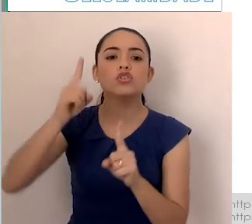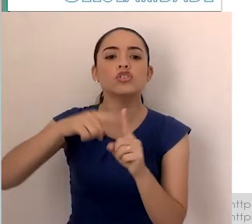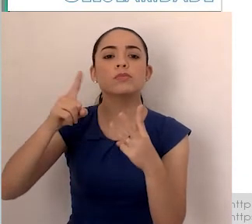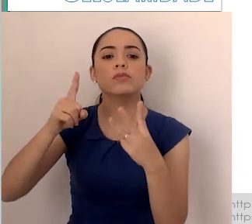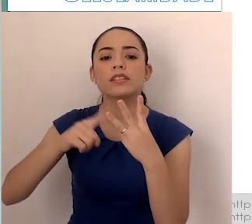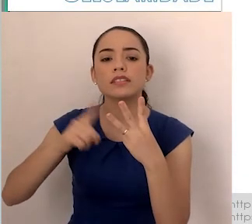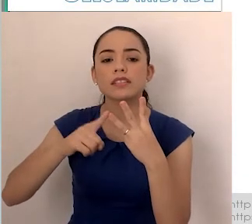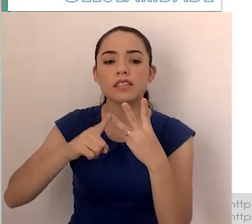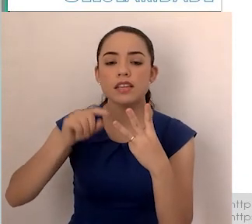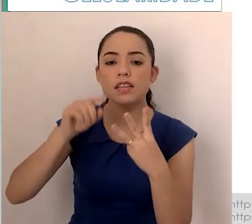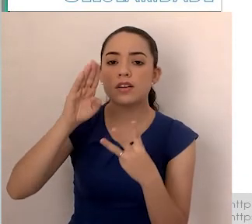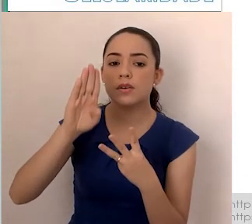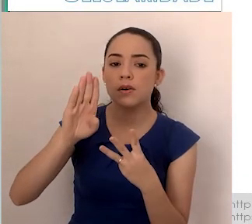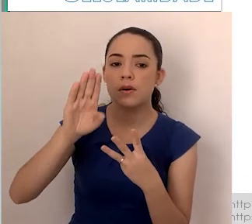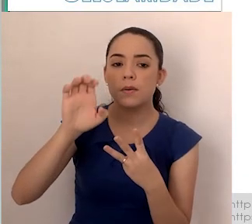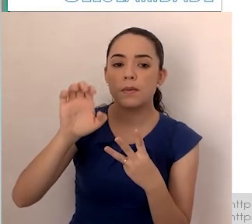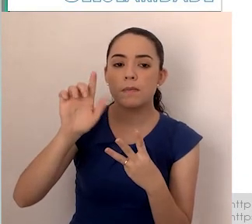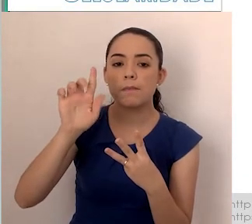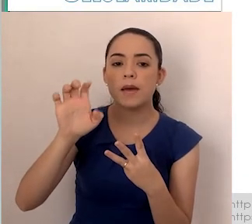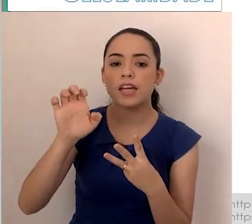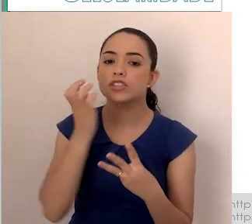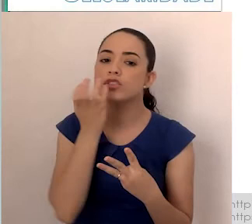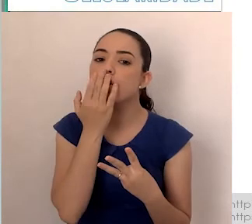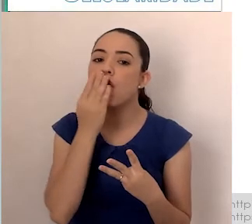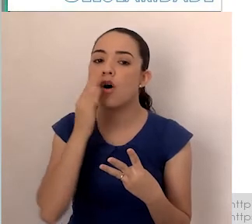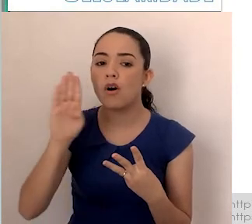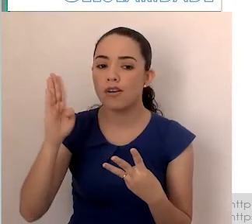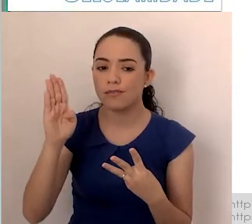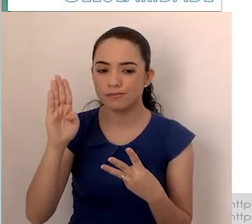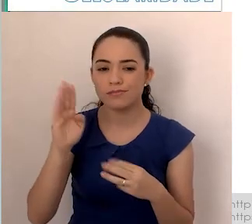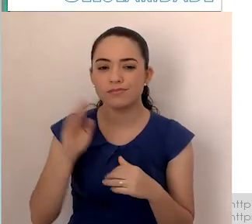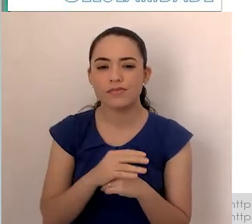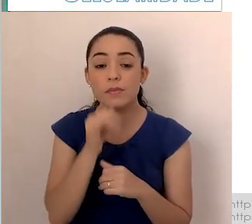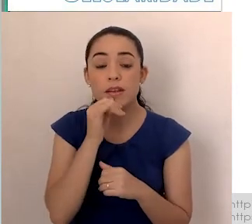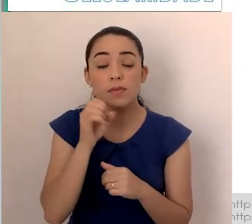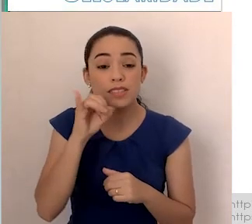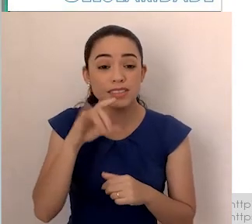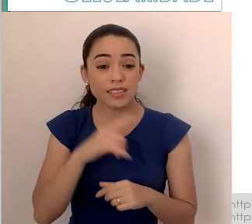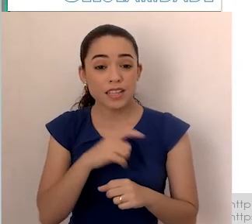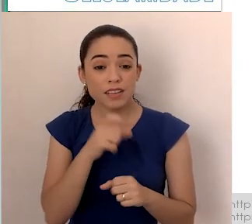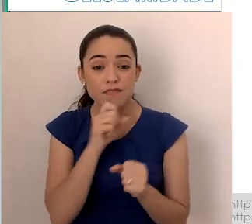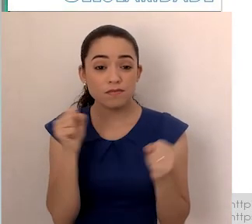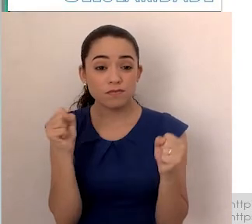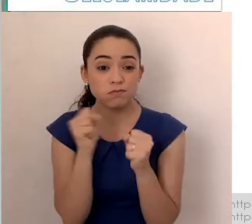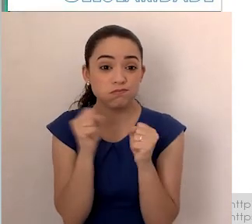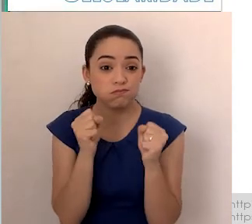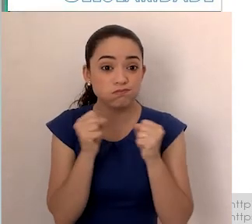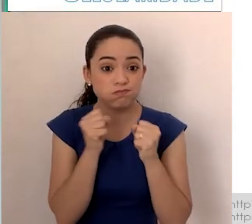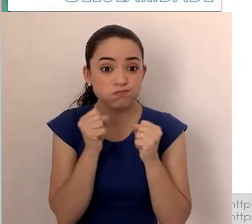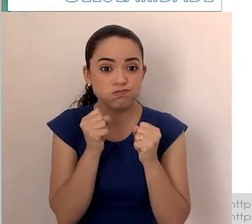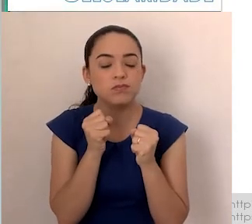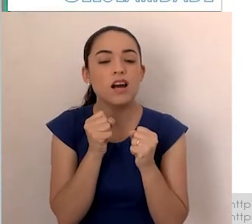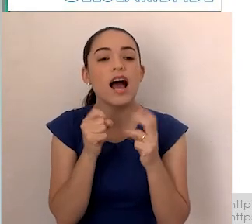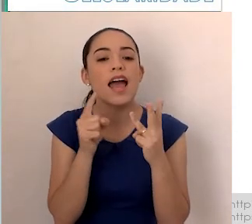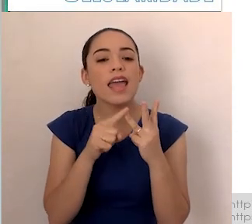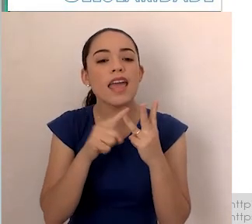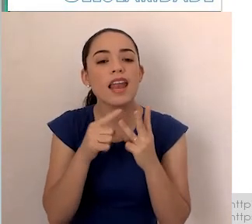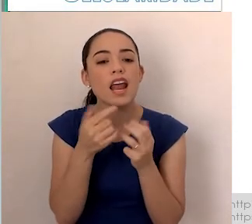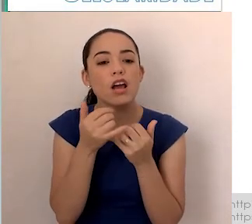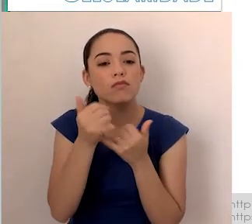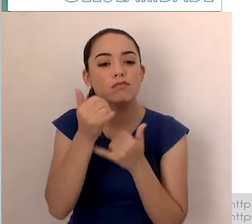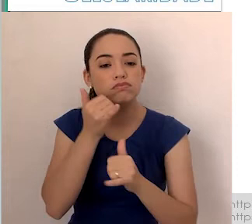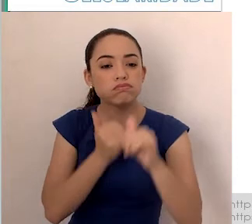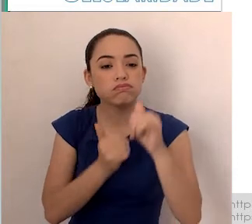Recentemente foi proposta a existência de um terceiro tipo de tecido adiposo, o tecido adiposo bege. Observa-se que em casos de